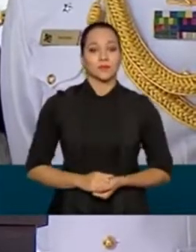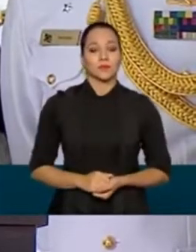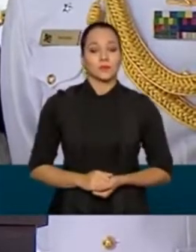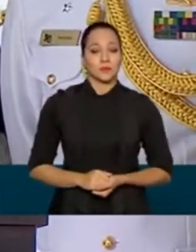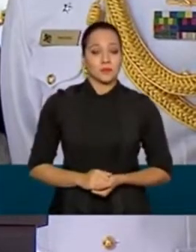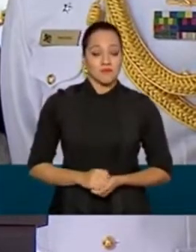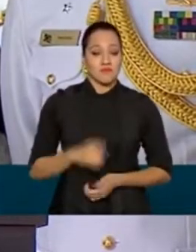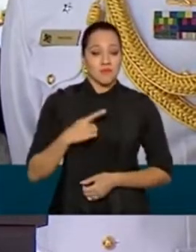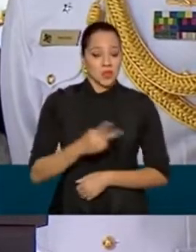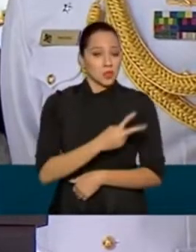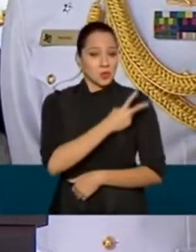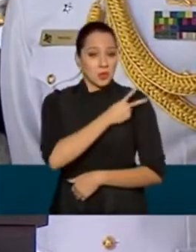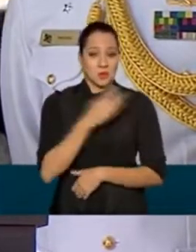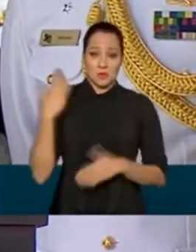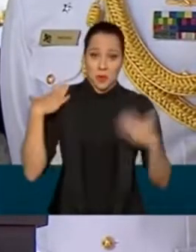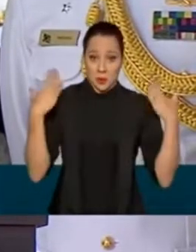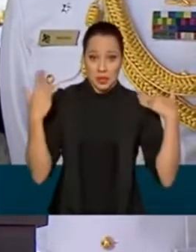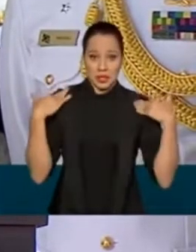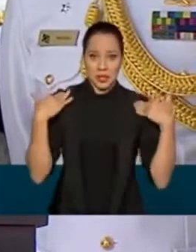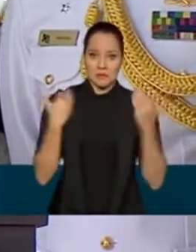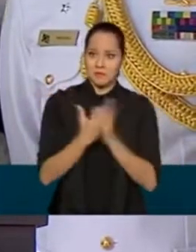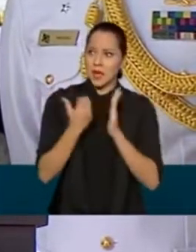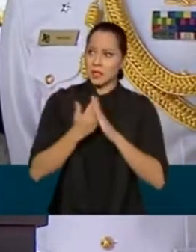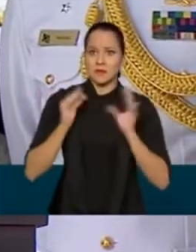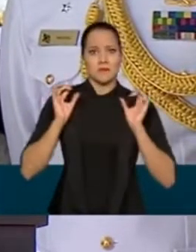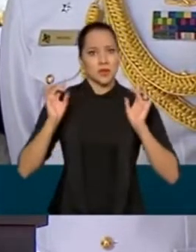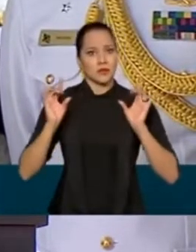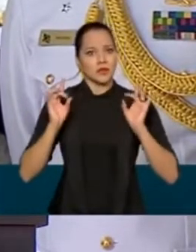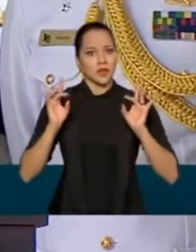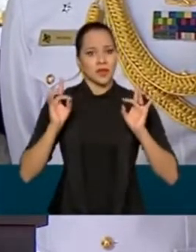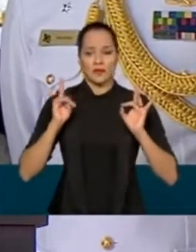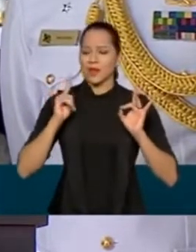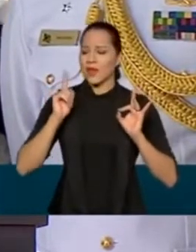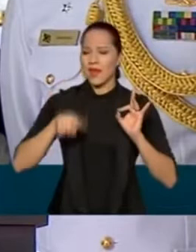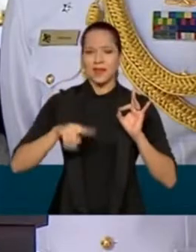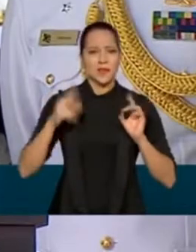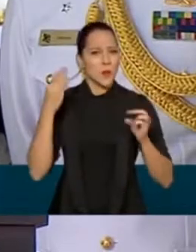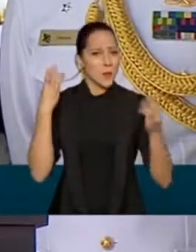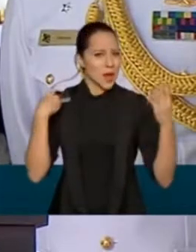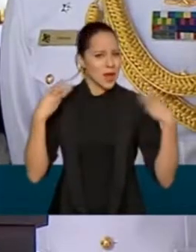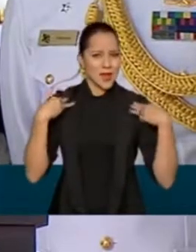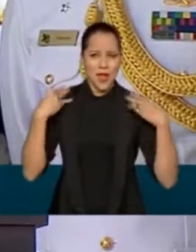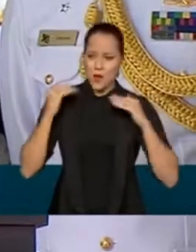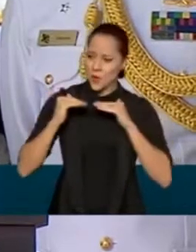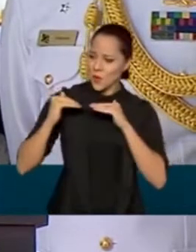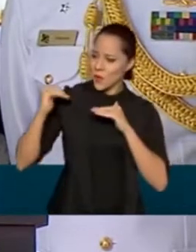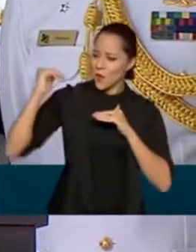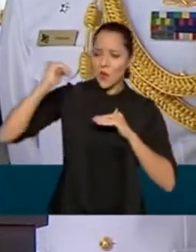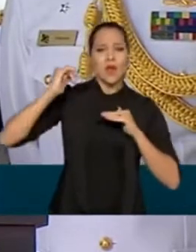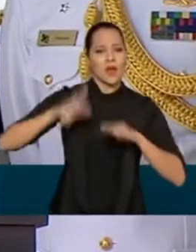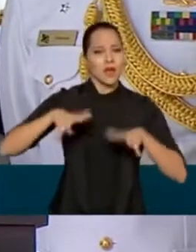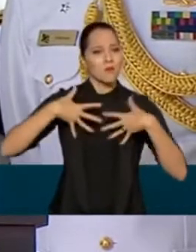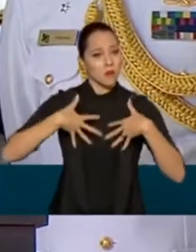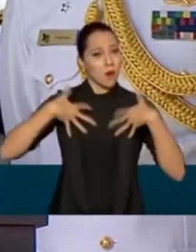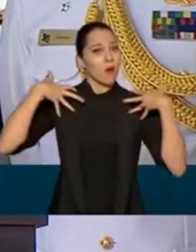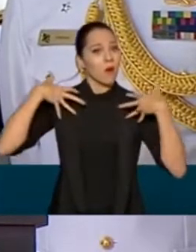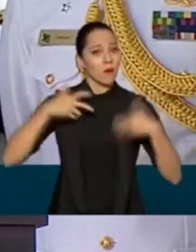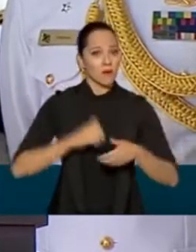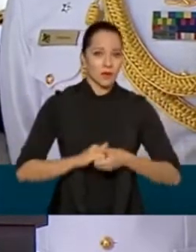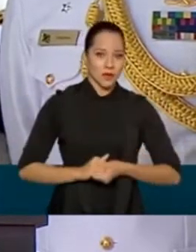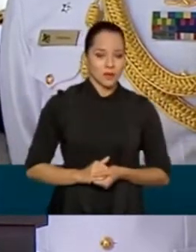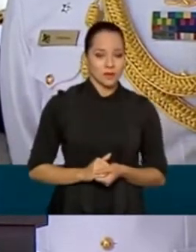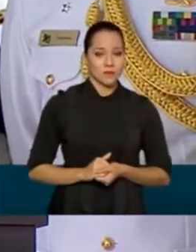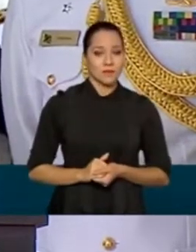Comandar a Marinha foi mais que um privilégio, é a realização maior de um marinheiro, uma sublime honra. Ao